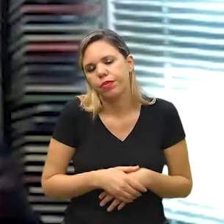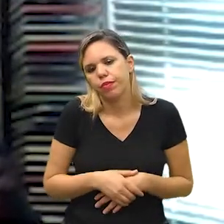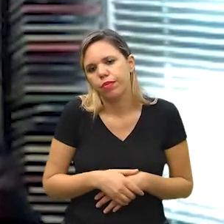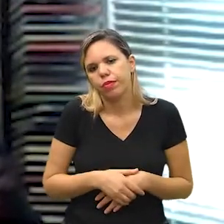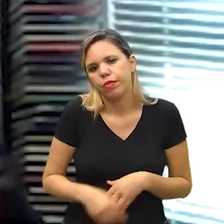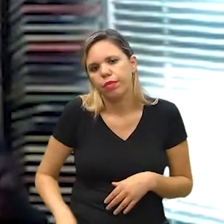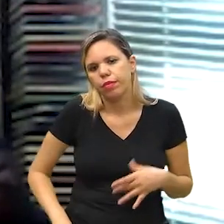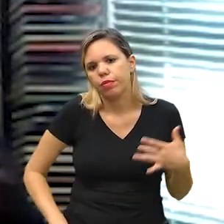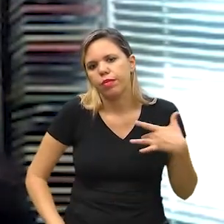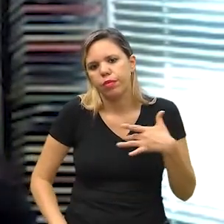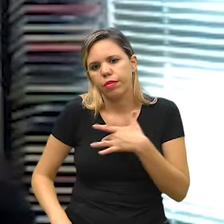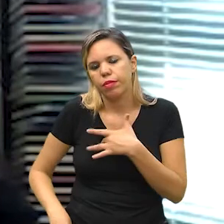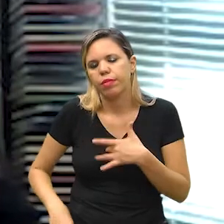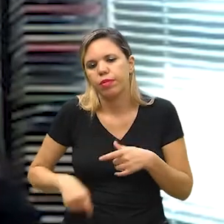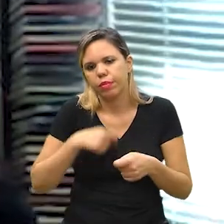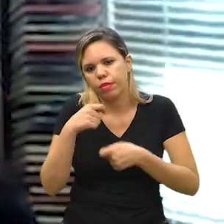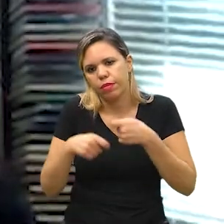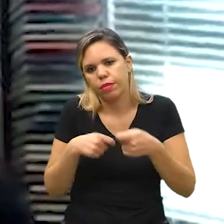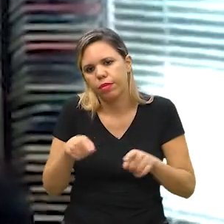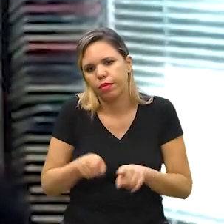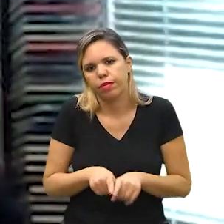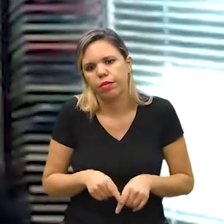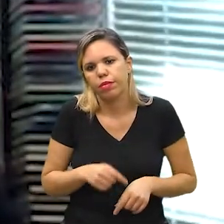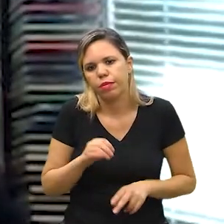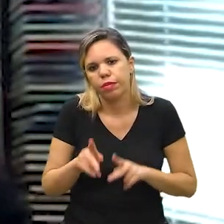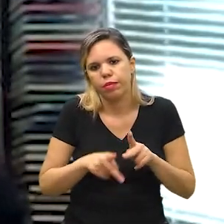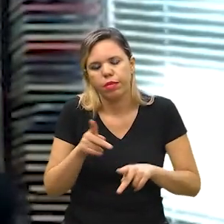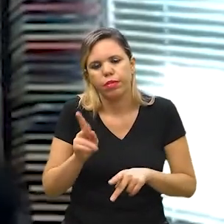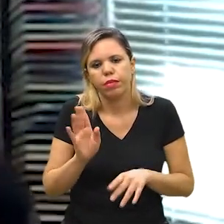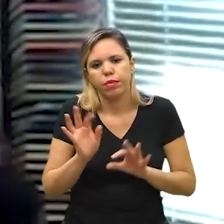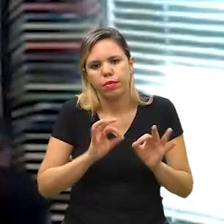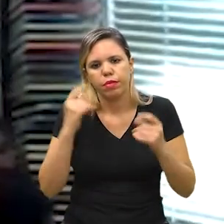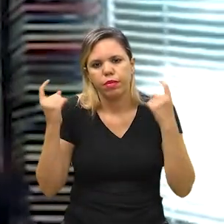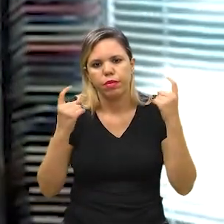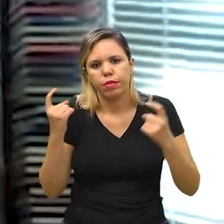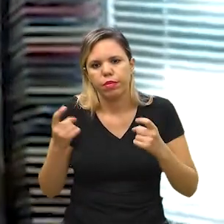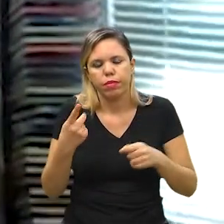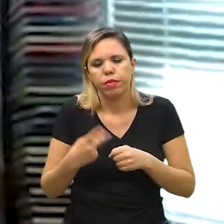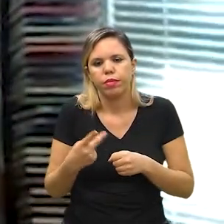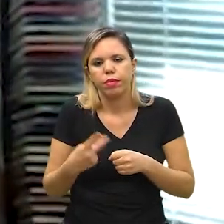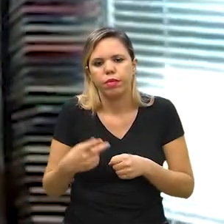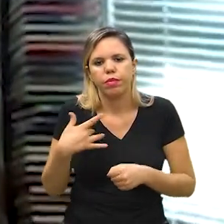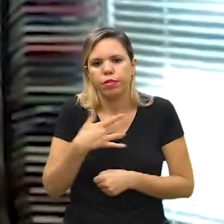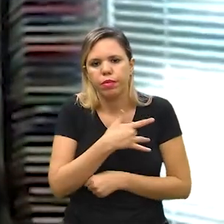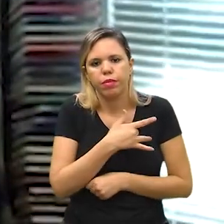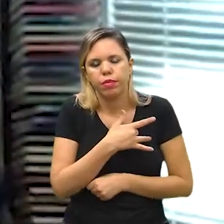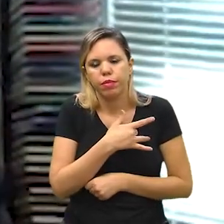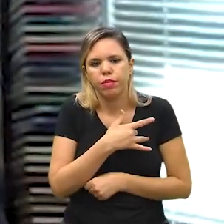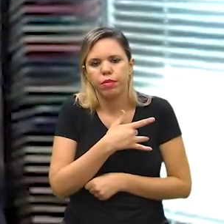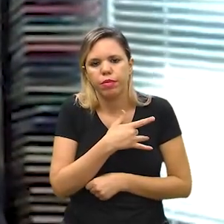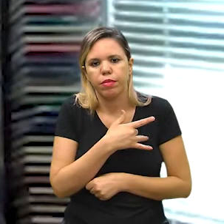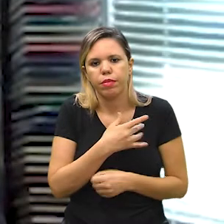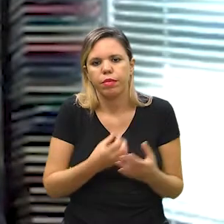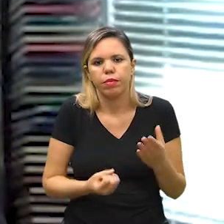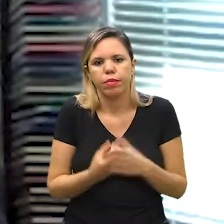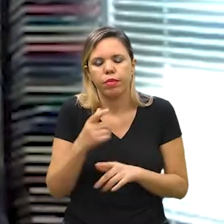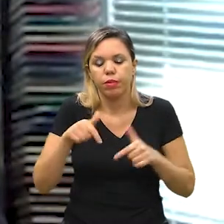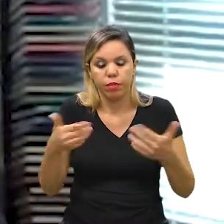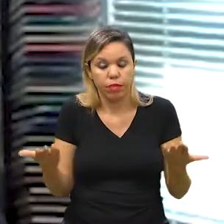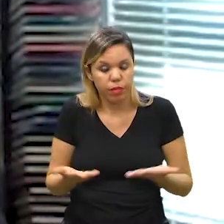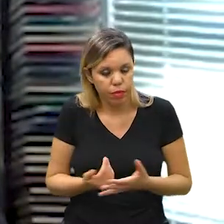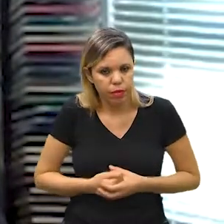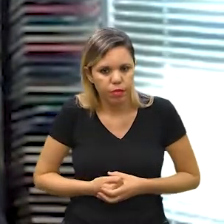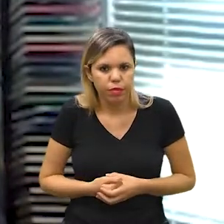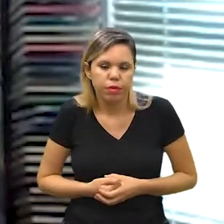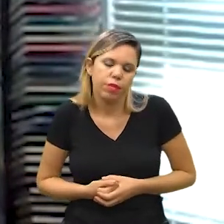né? Como saudabilidade, por exemplo, na área da alimentação, se as pessoas já se preocupavam com produtos saudáveis, isso acabou vindo ainda